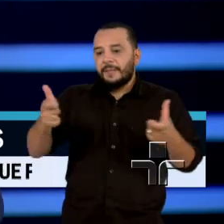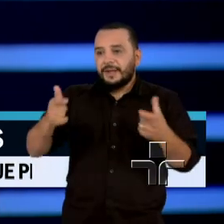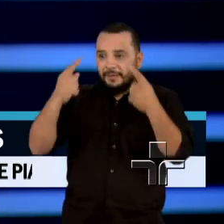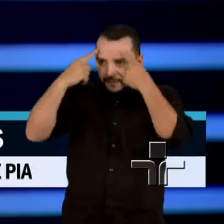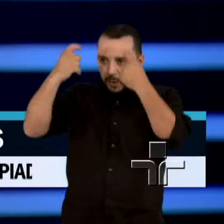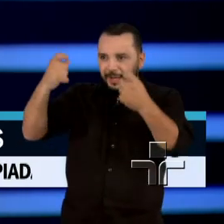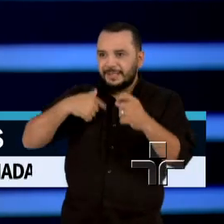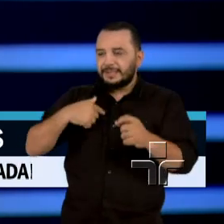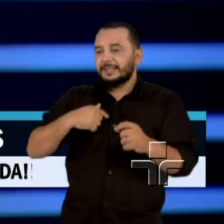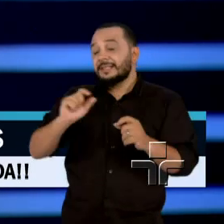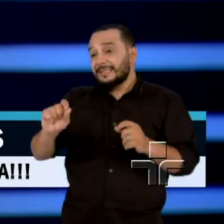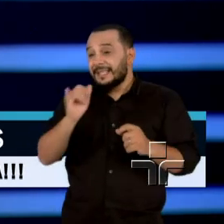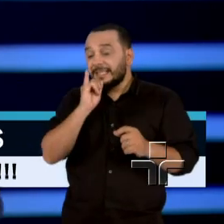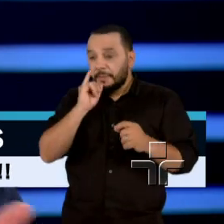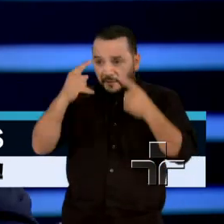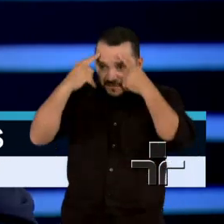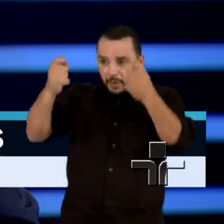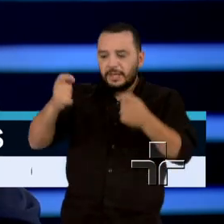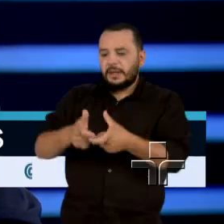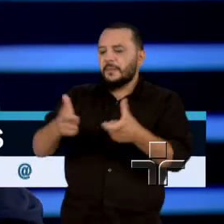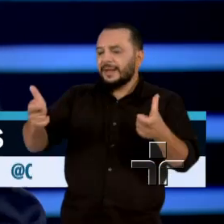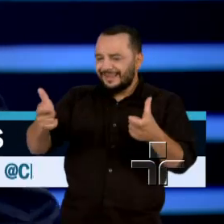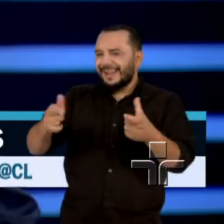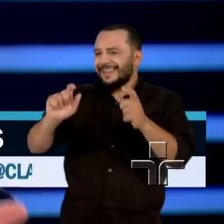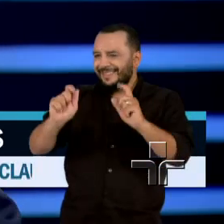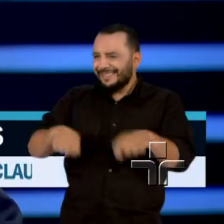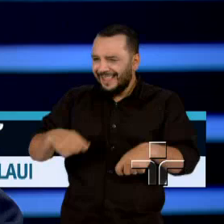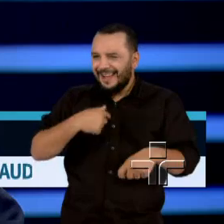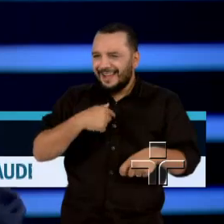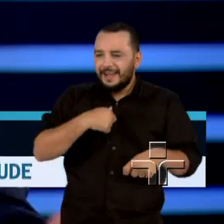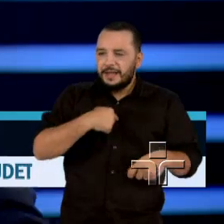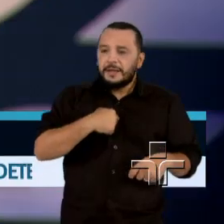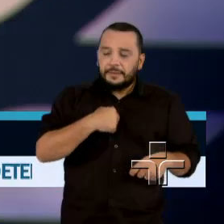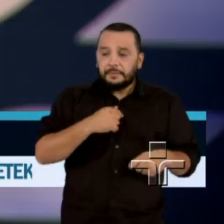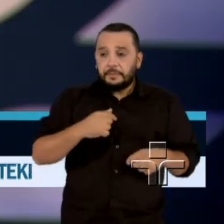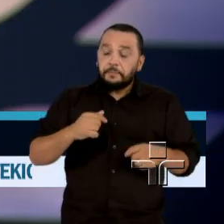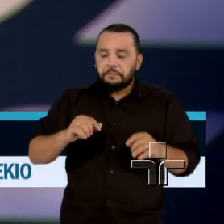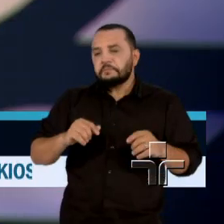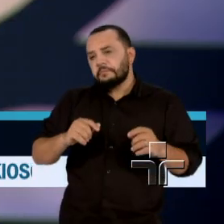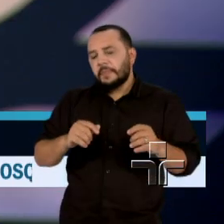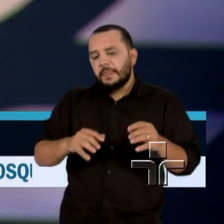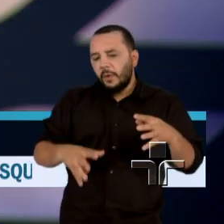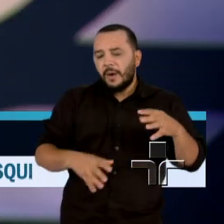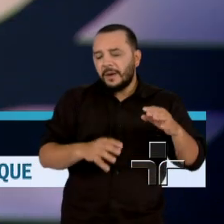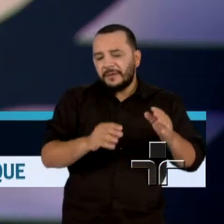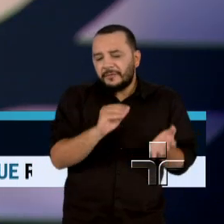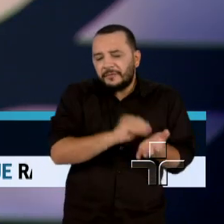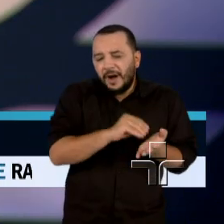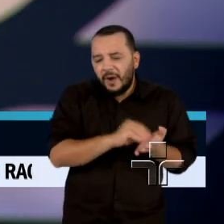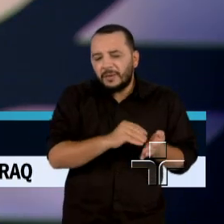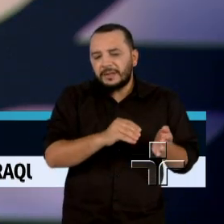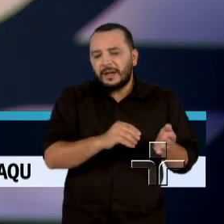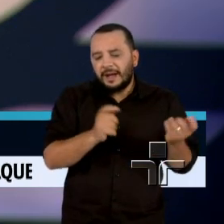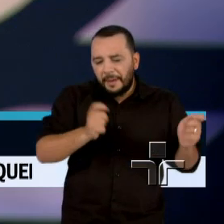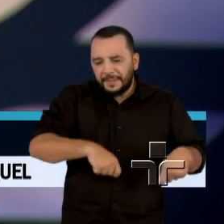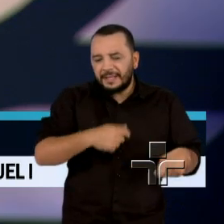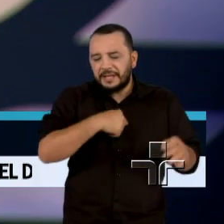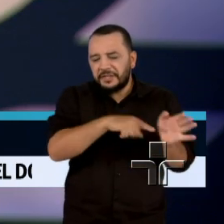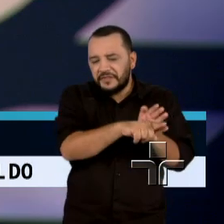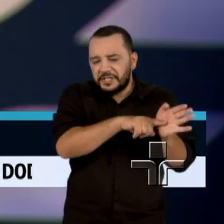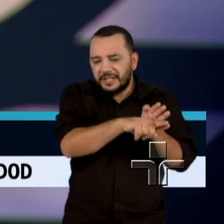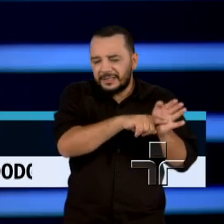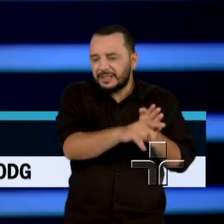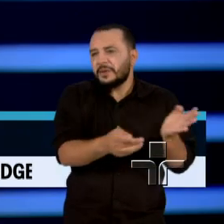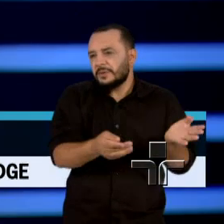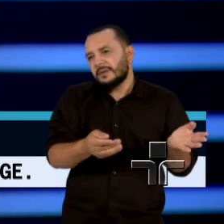essa falsa ideia de que se você aumentar a violência, você vai compensar a violência policial, você vai compensar essa carência na capacidade investigativa. Que é um